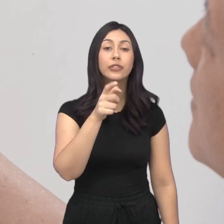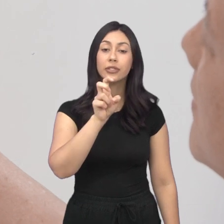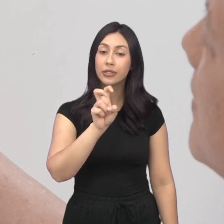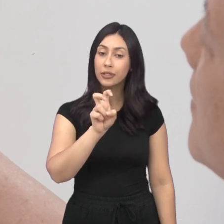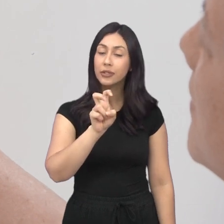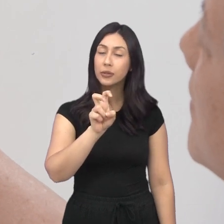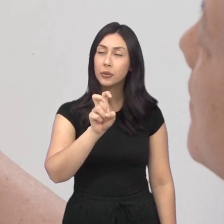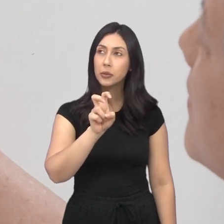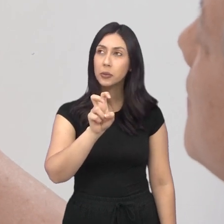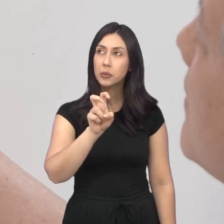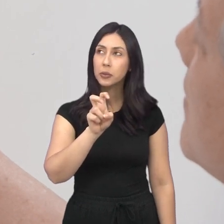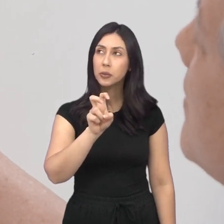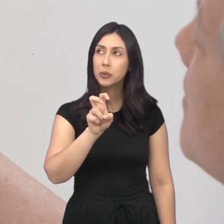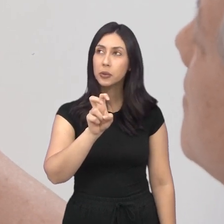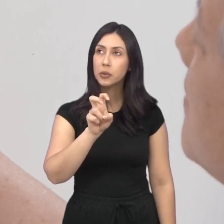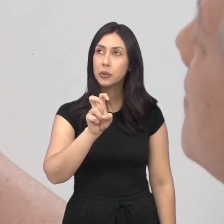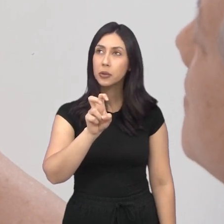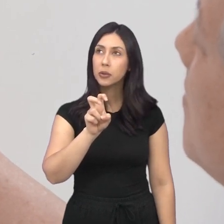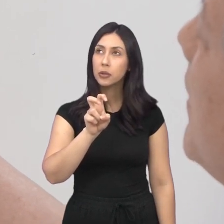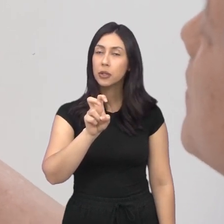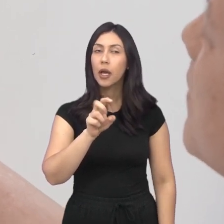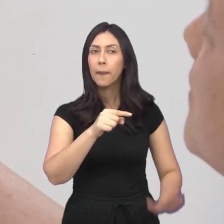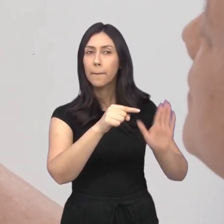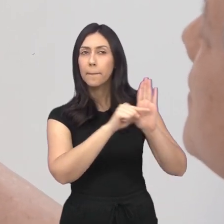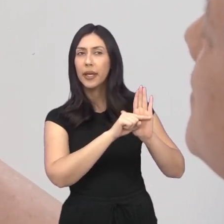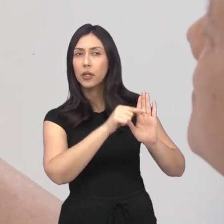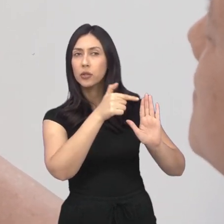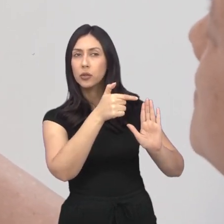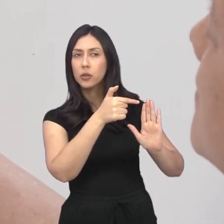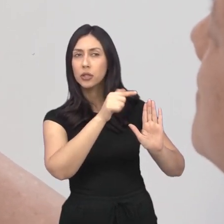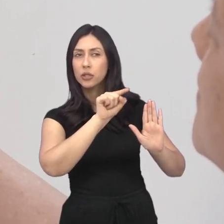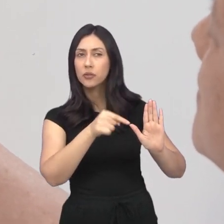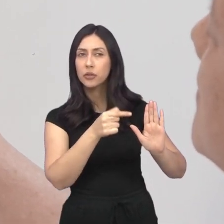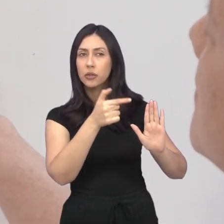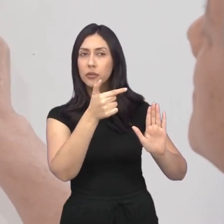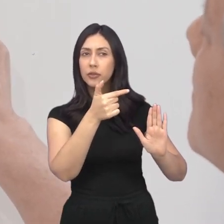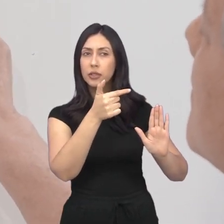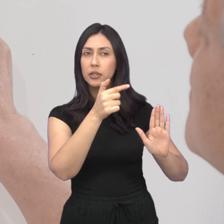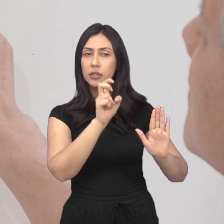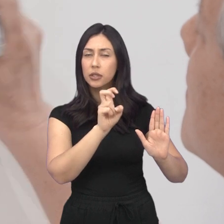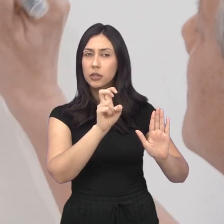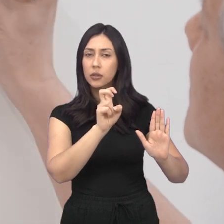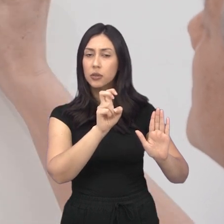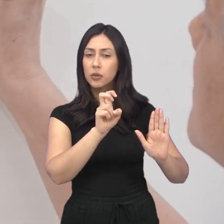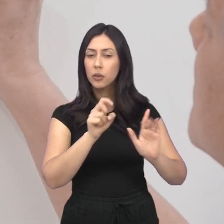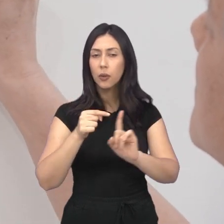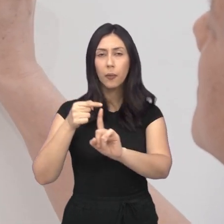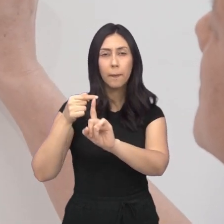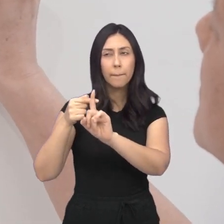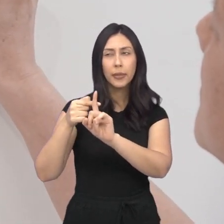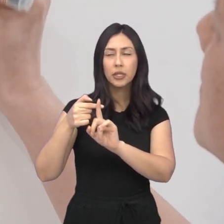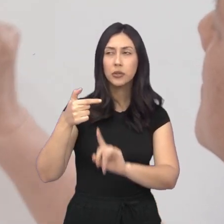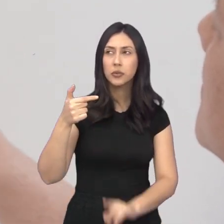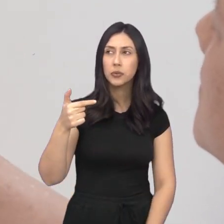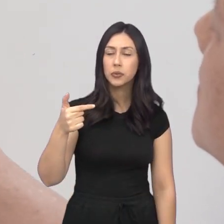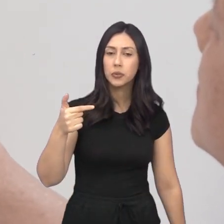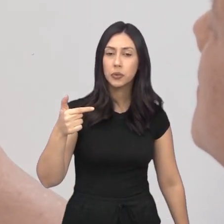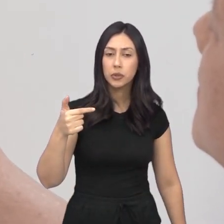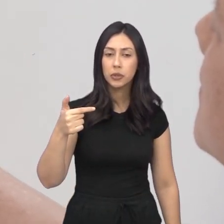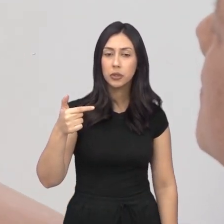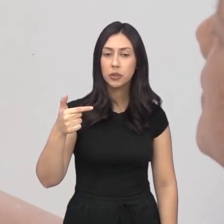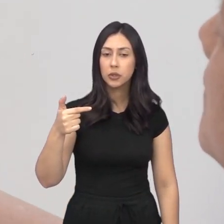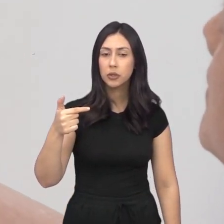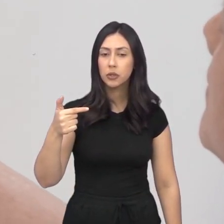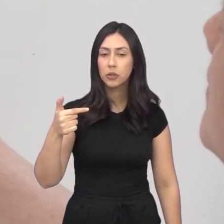2,25, né? 2,25 menos 2,25